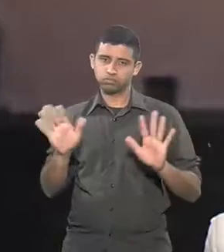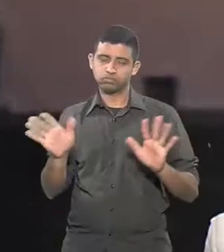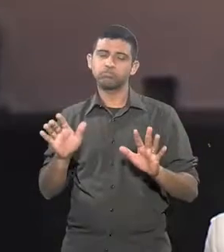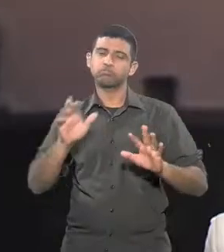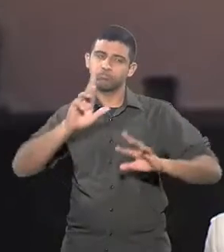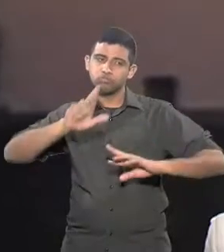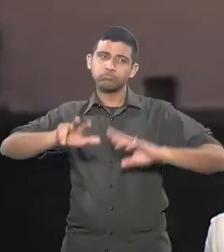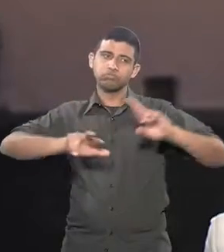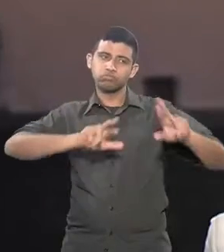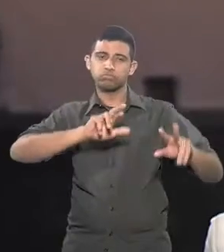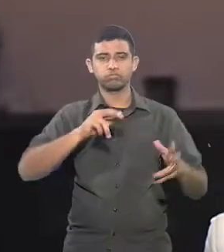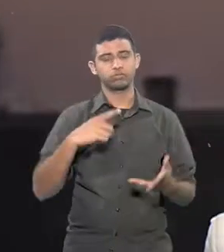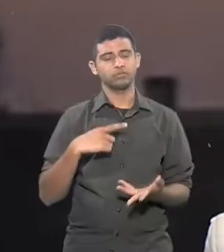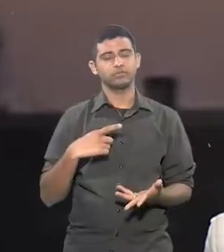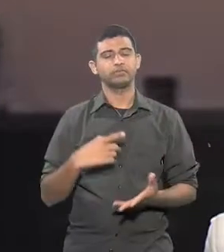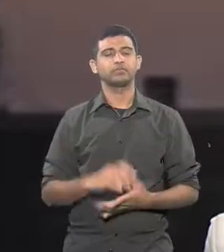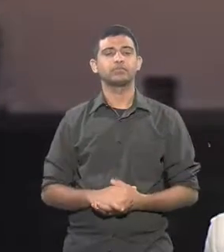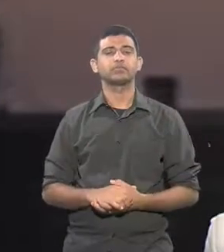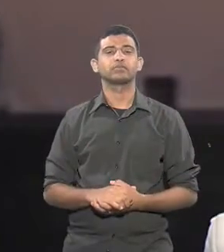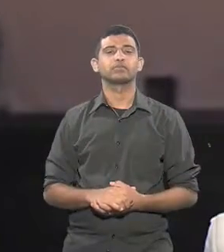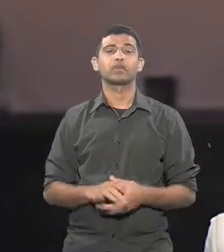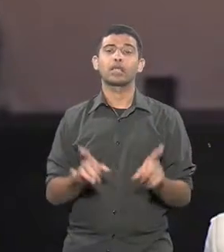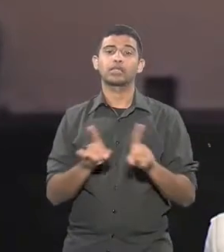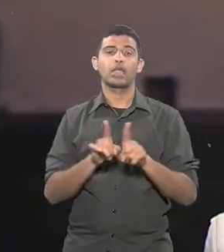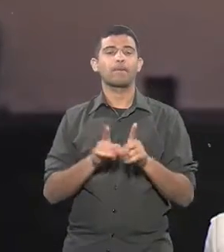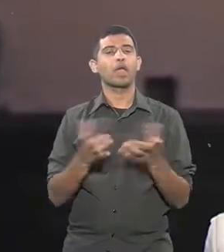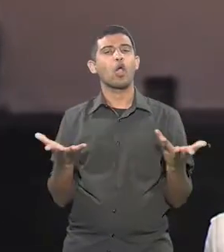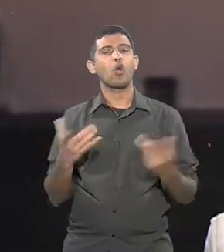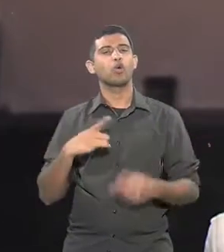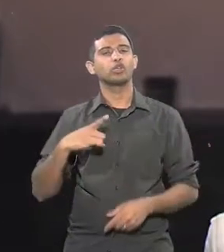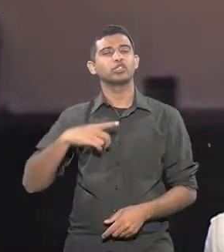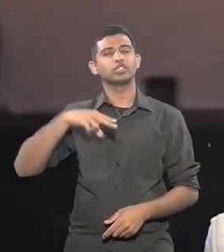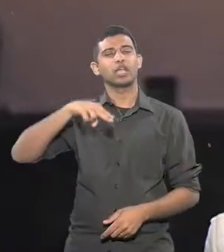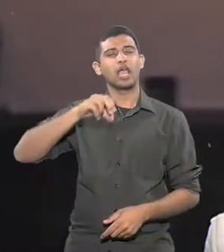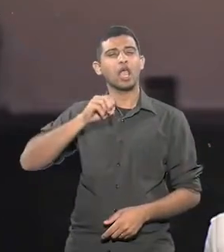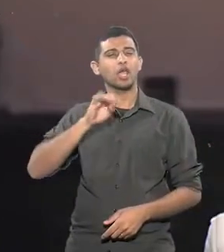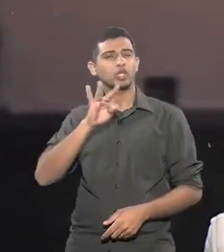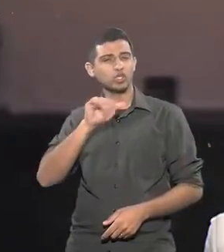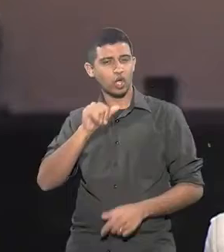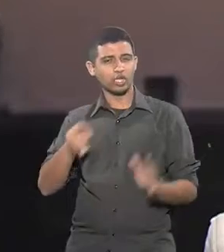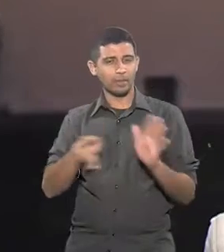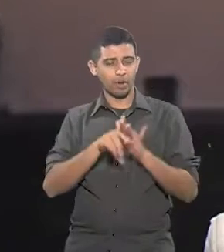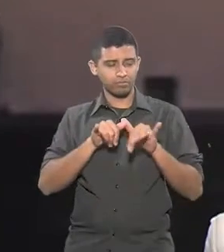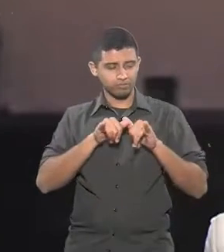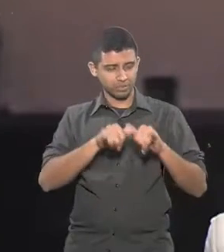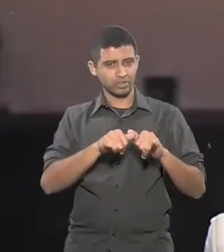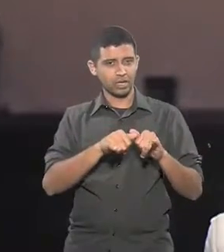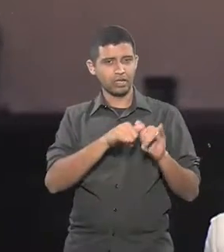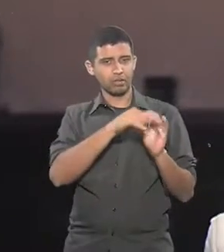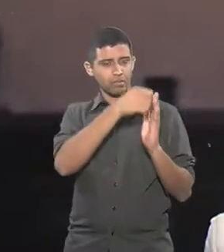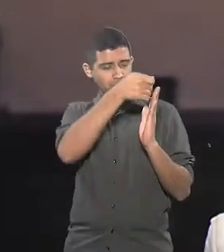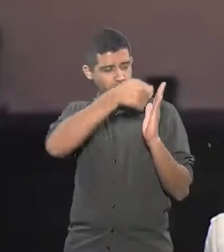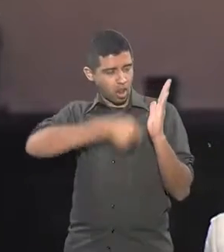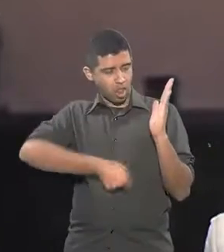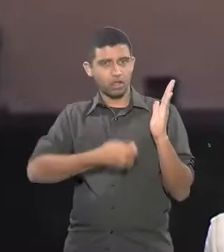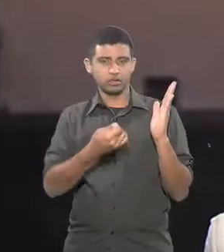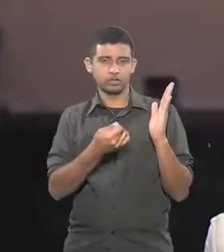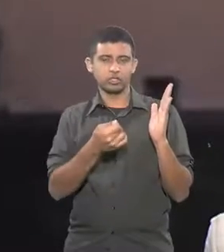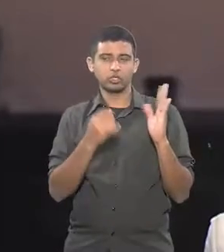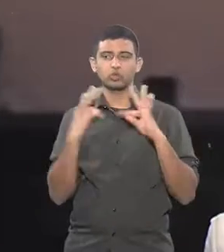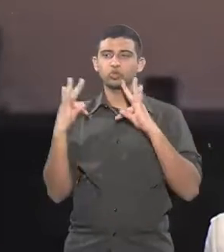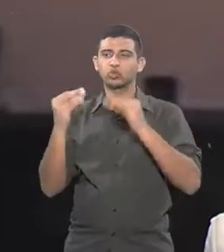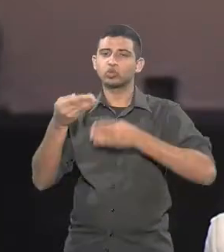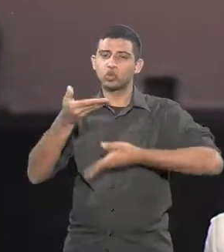da mulher, né? E também, hoje você tem aquelas notinhas do supermercado e tal, então, na verdade, todo